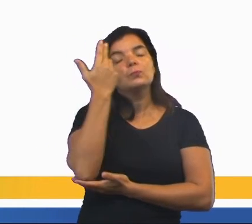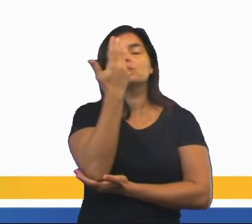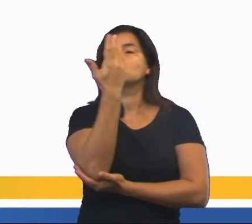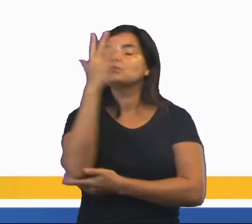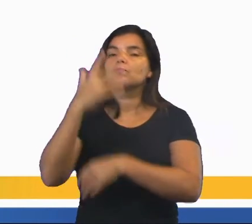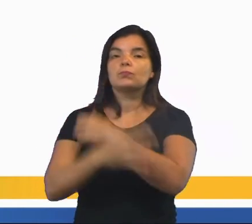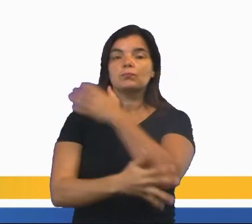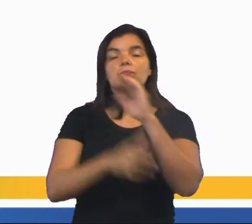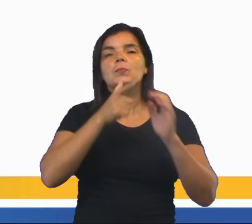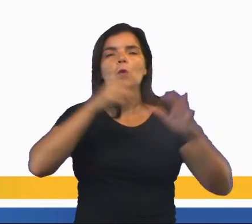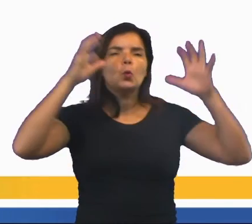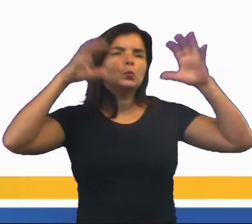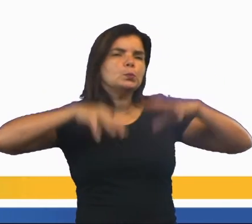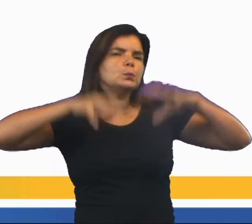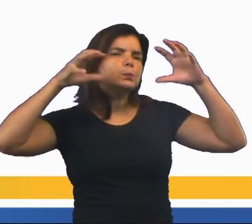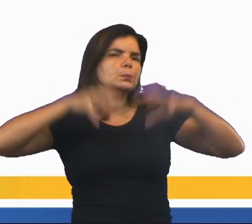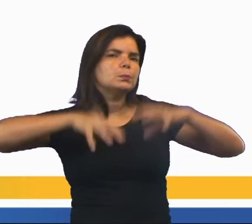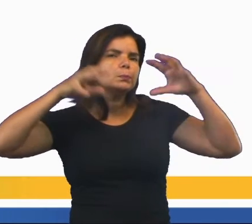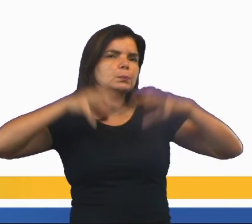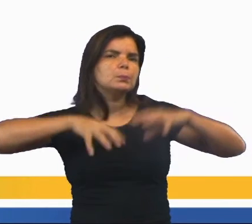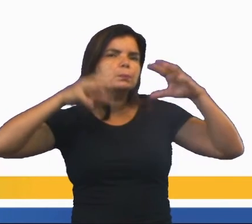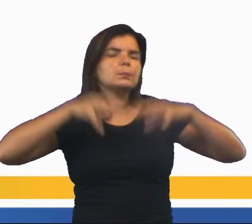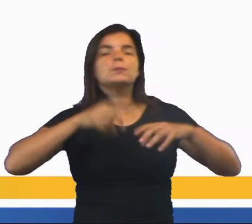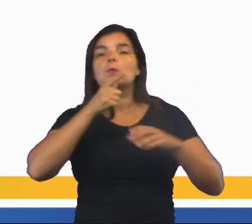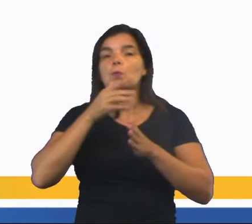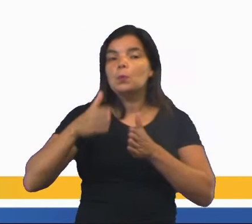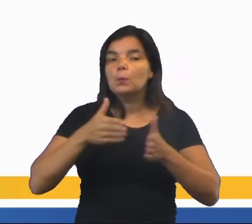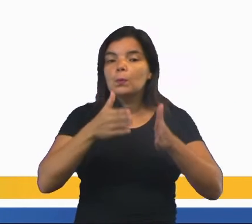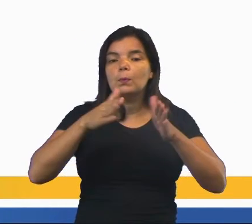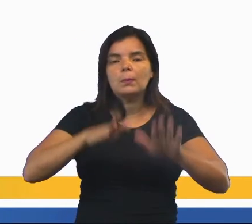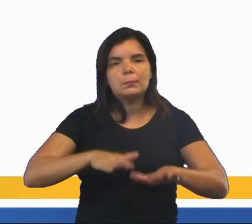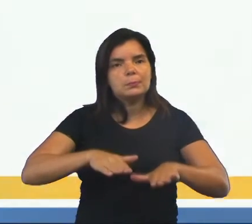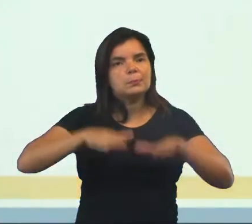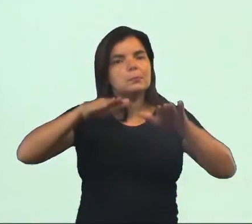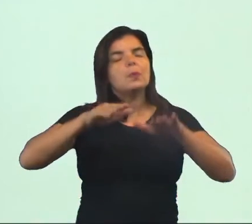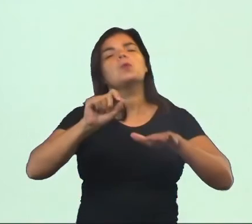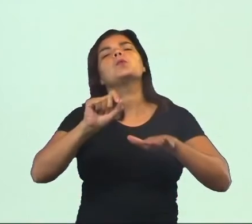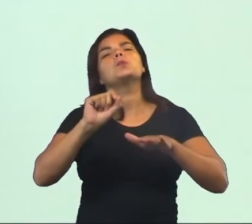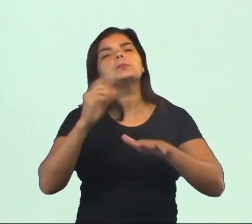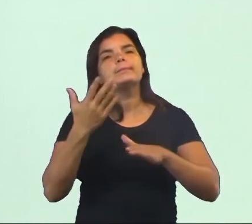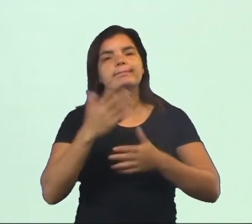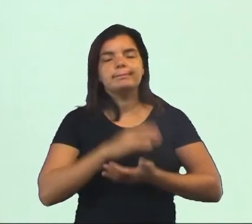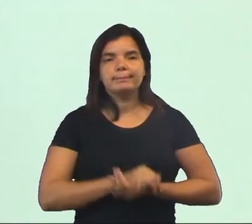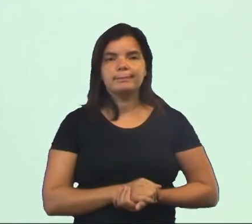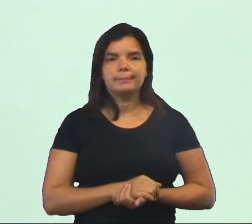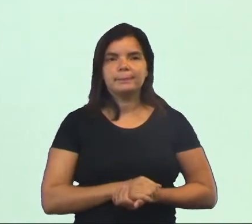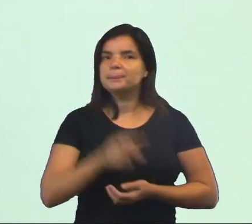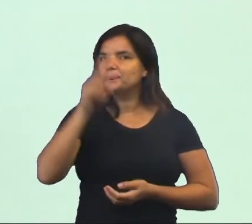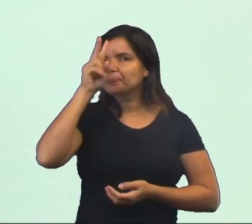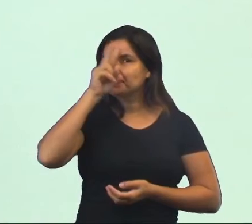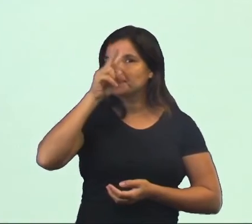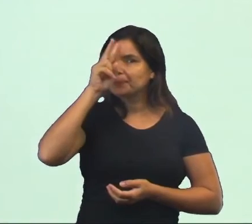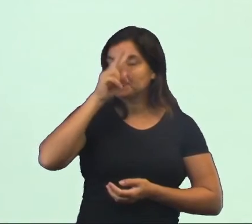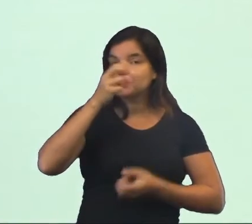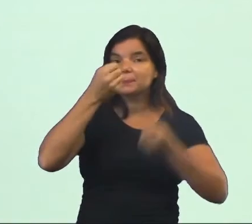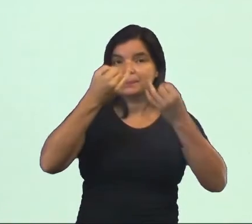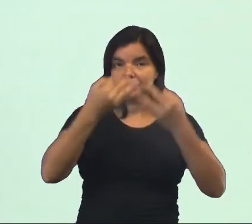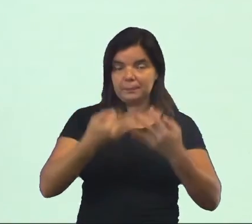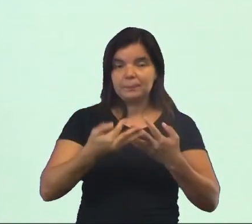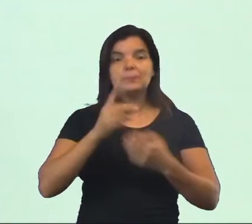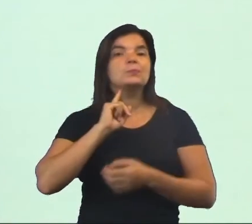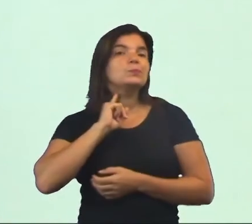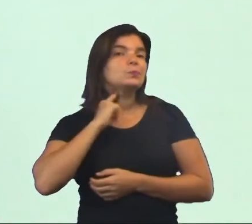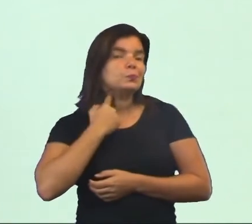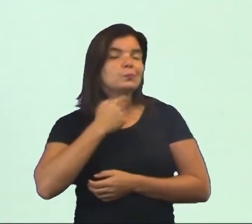grande fluxo de chuvas, o aumento do nível do rio, mas o que mais que pode ter ocasionado aqui? Lembra que eu falava ainda há pouco sobre a